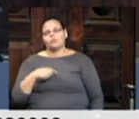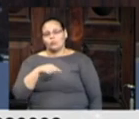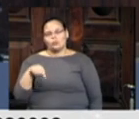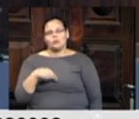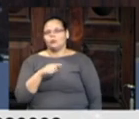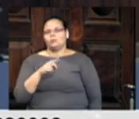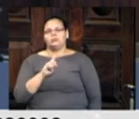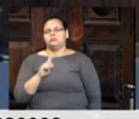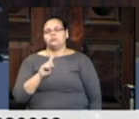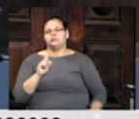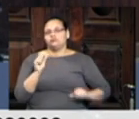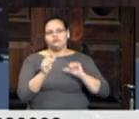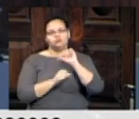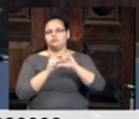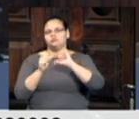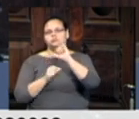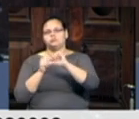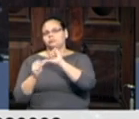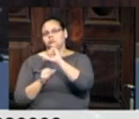Nós não vamos mudar